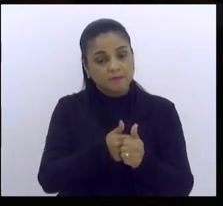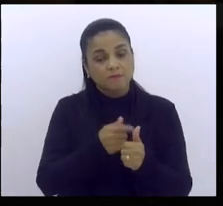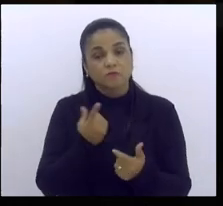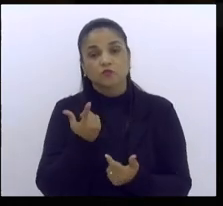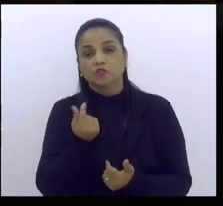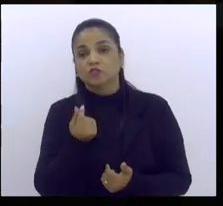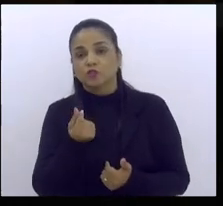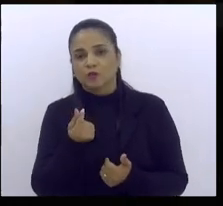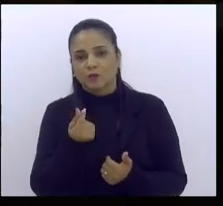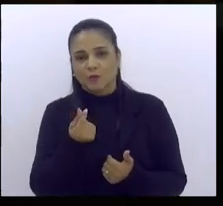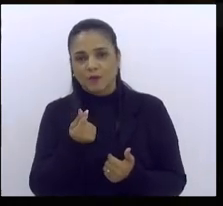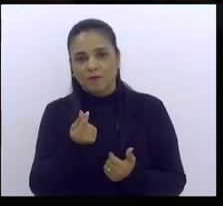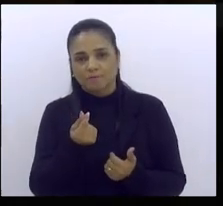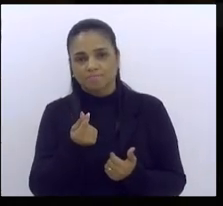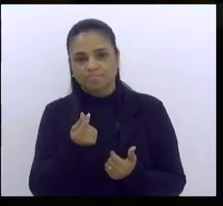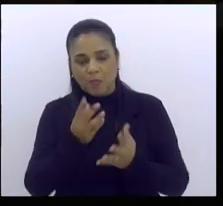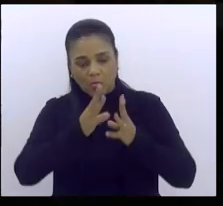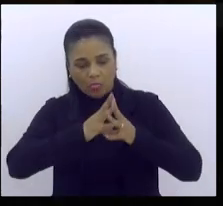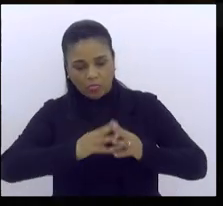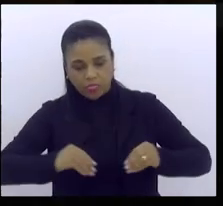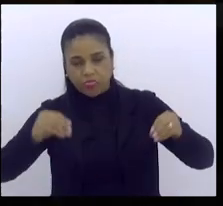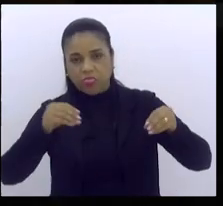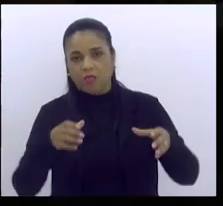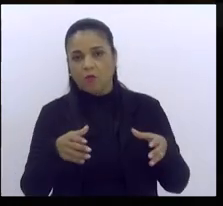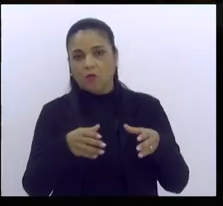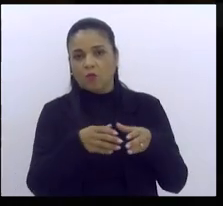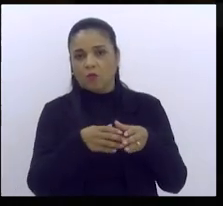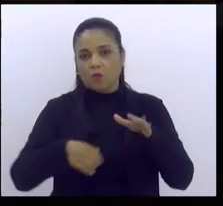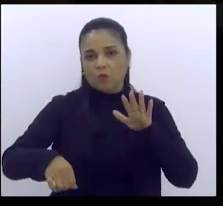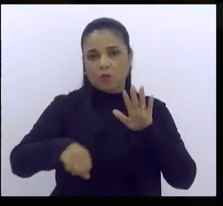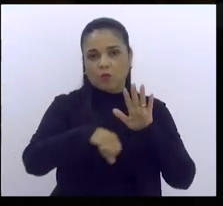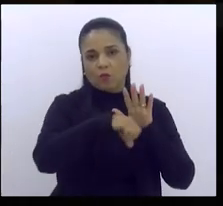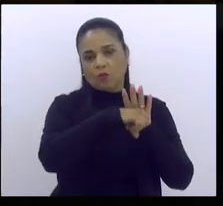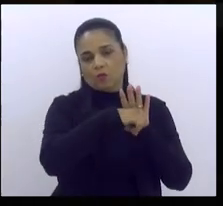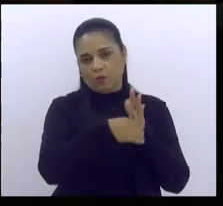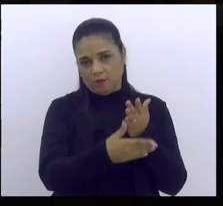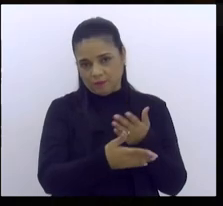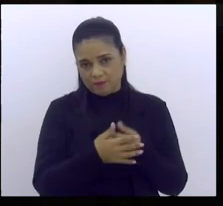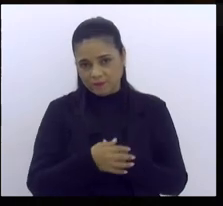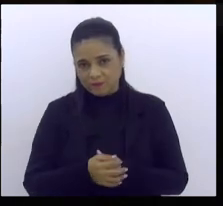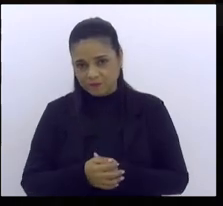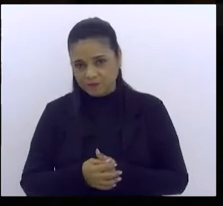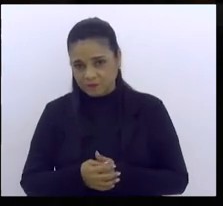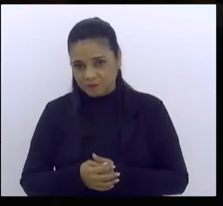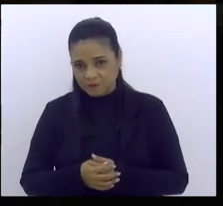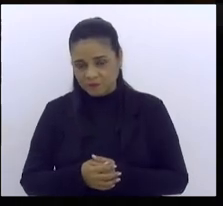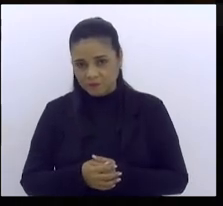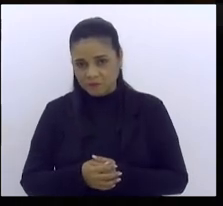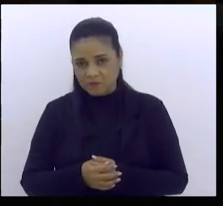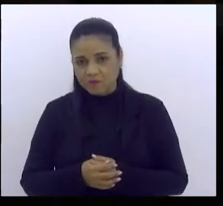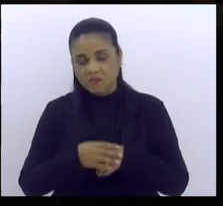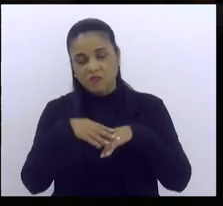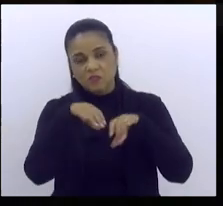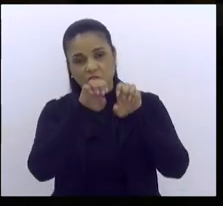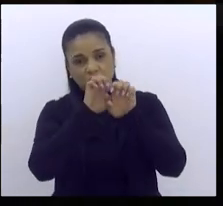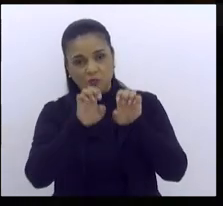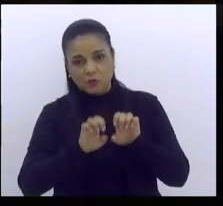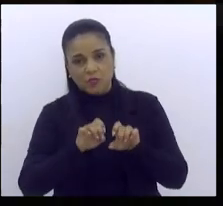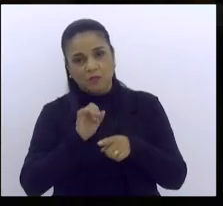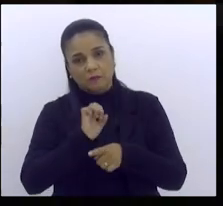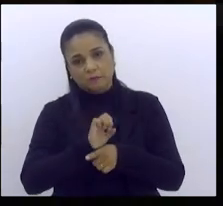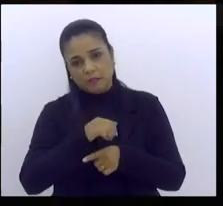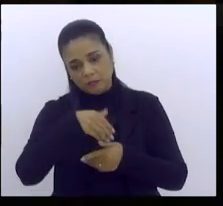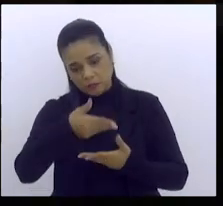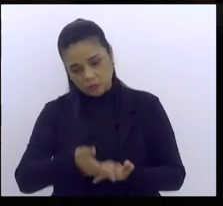desmonta esse trágico esquema que está estruturado no nosso Estado.